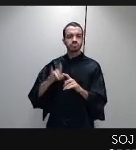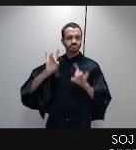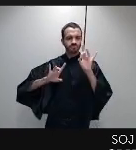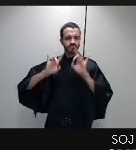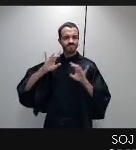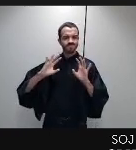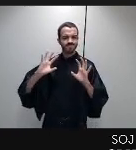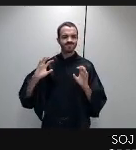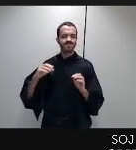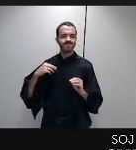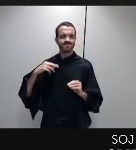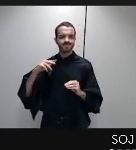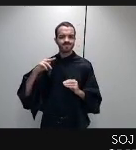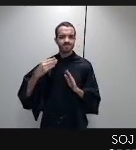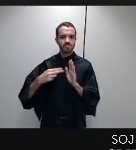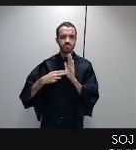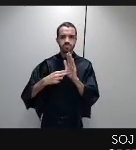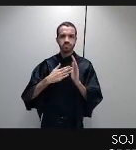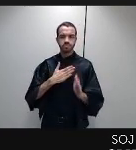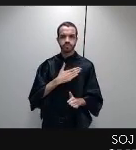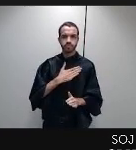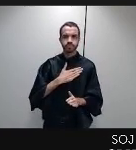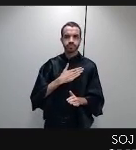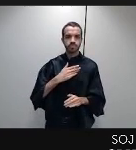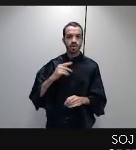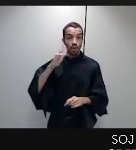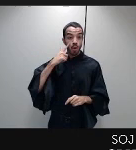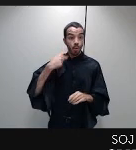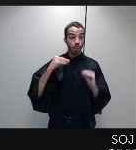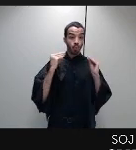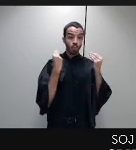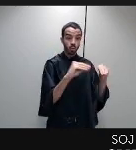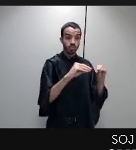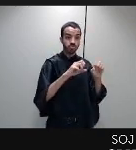verificar se o que é que ela não tem um sistema quem é